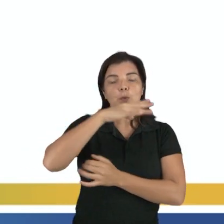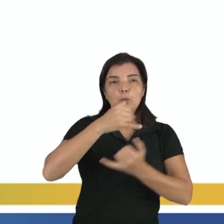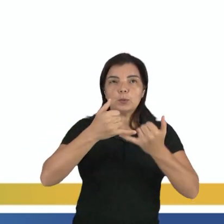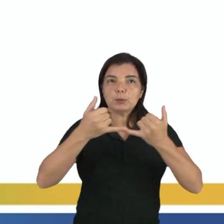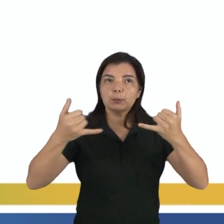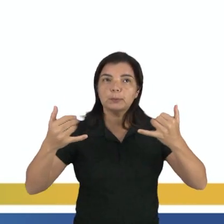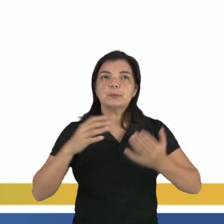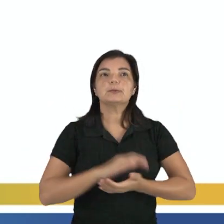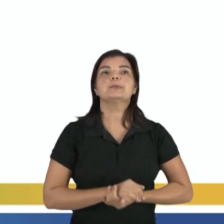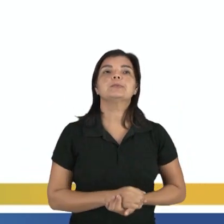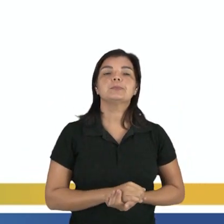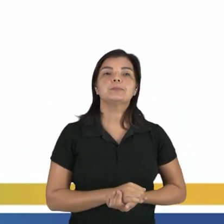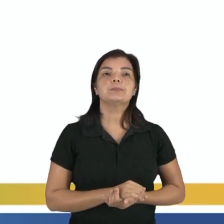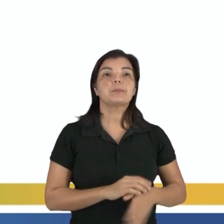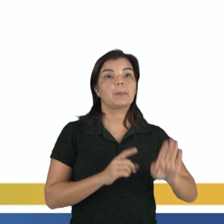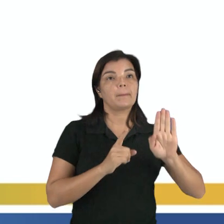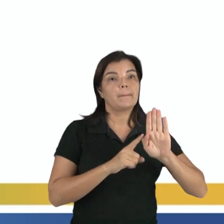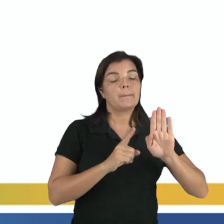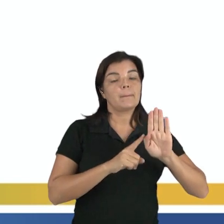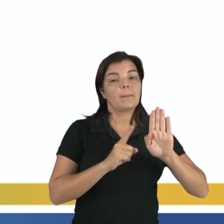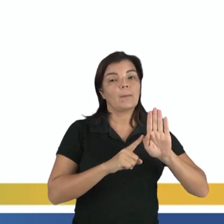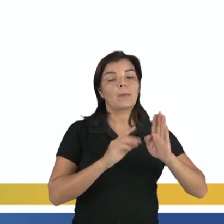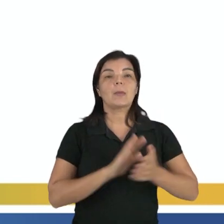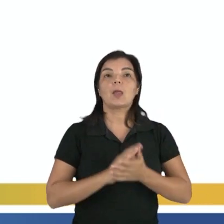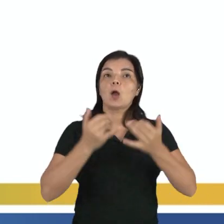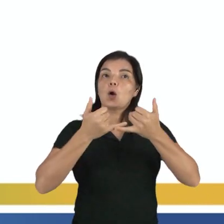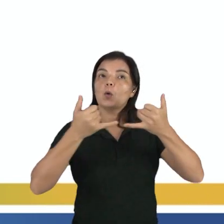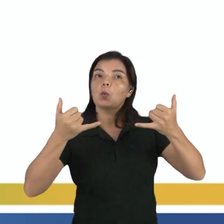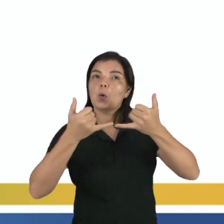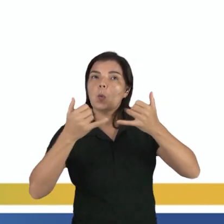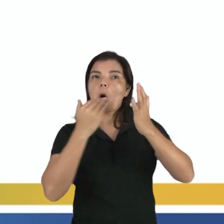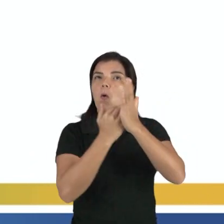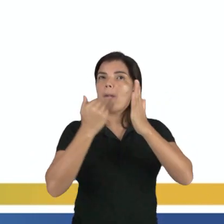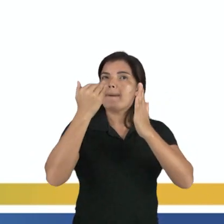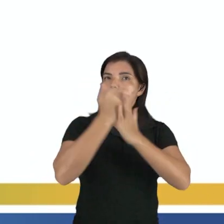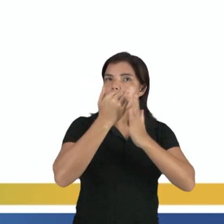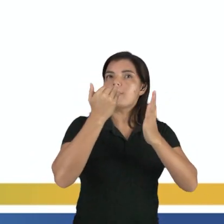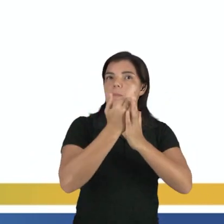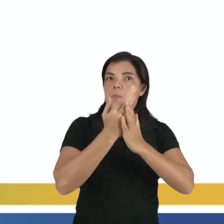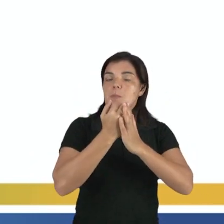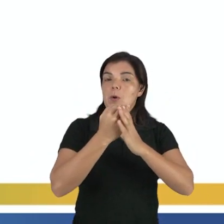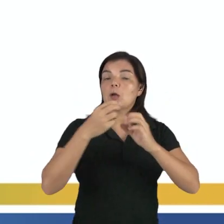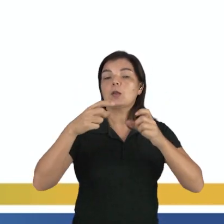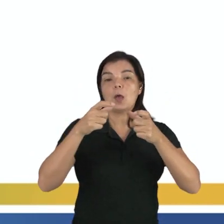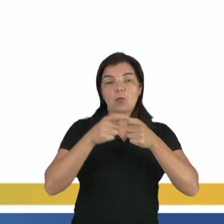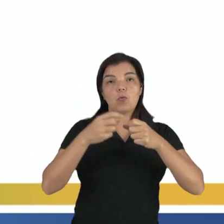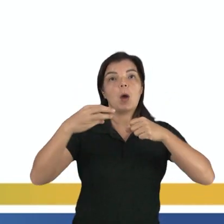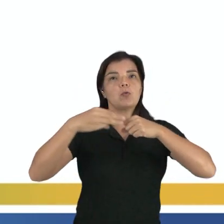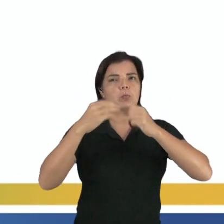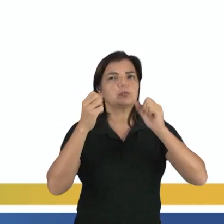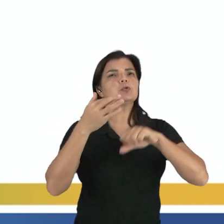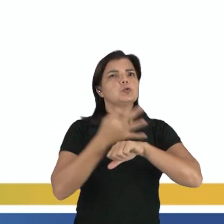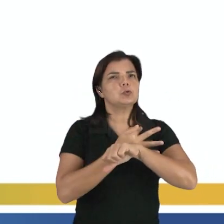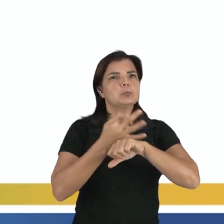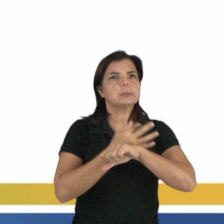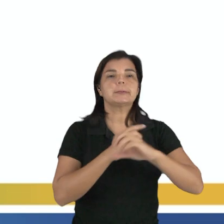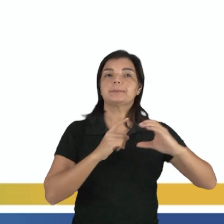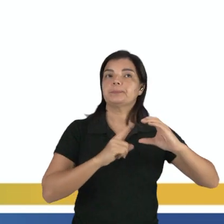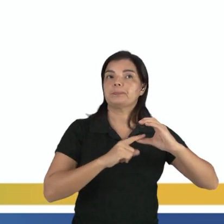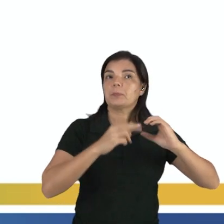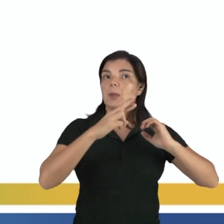variação de temperatura do circuito A corrente elétrica superior ao máximo que a tomada múltipla deve suportar